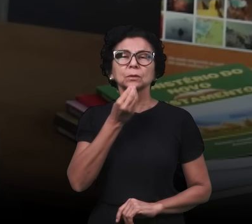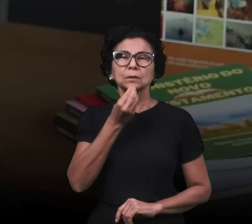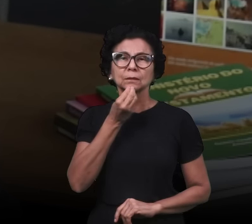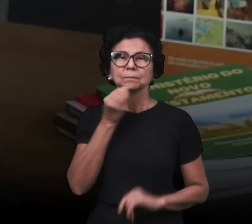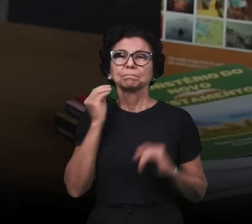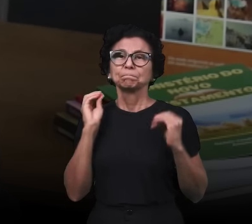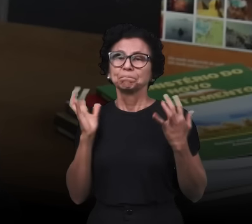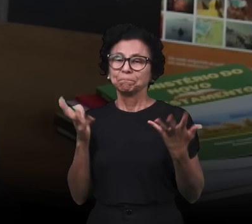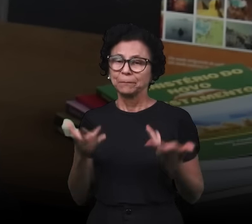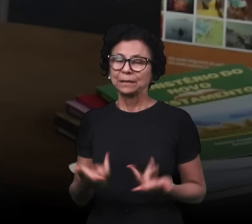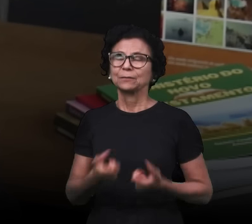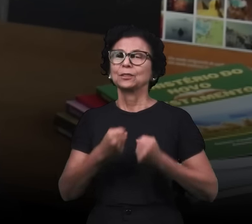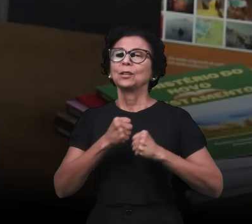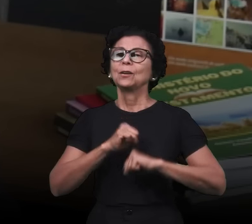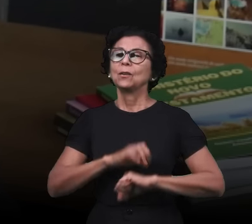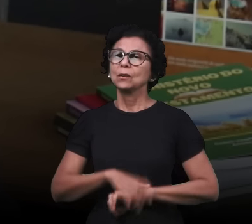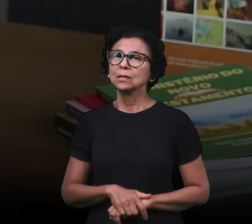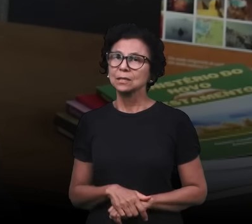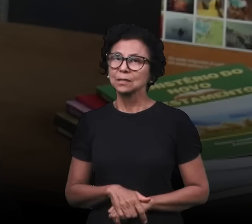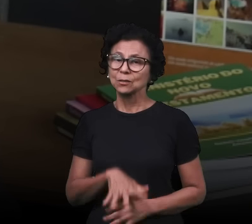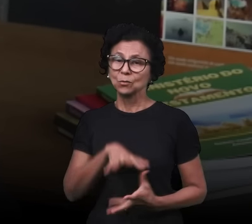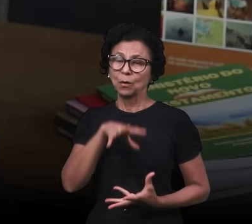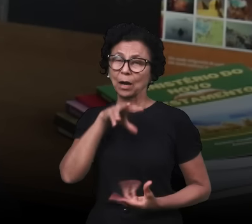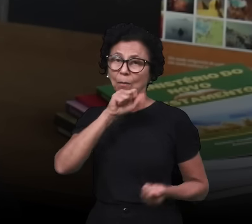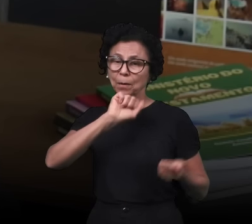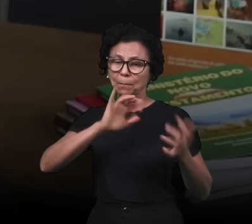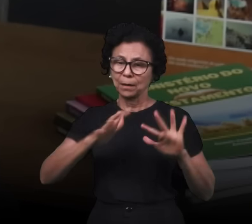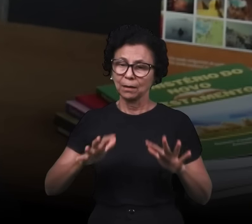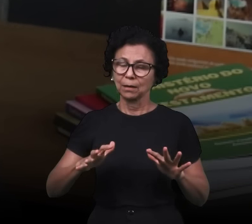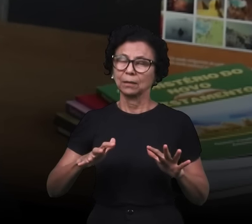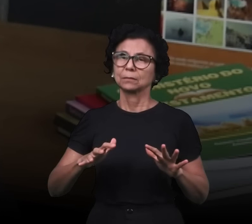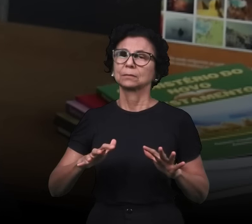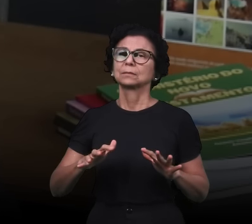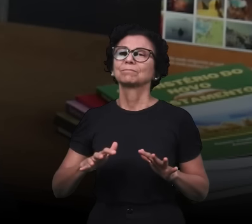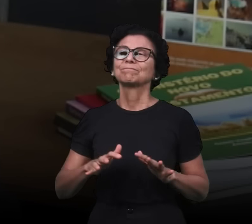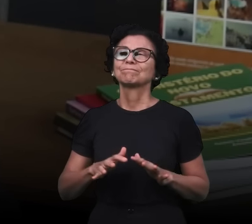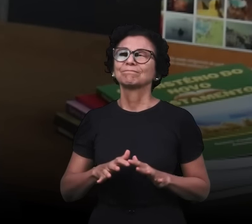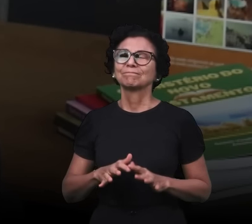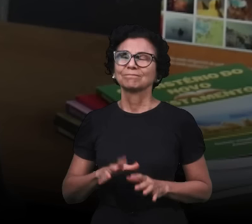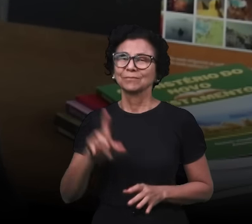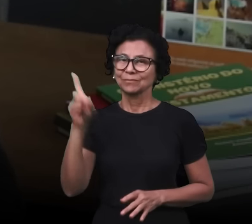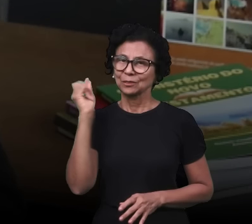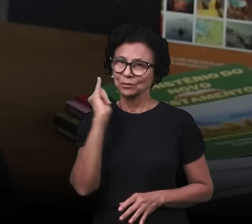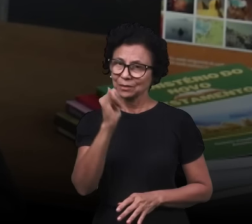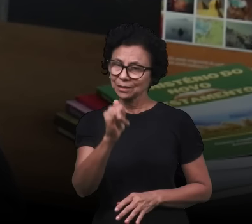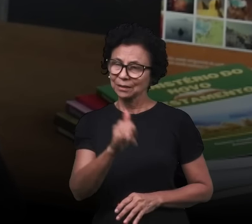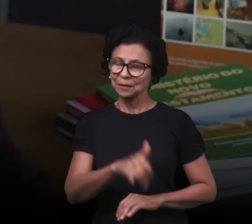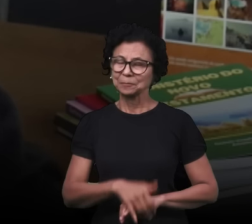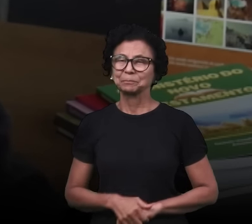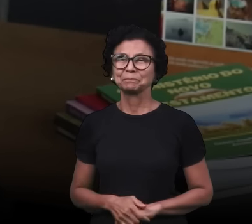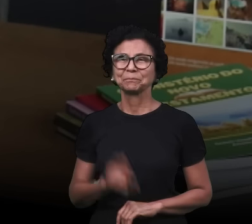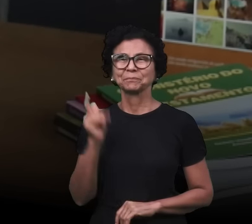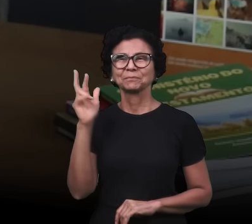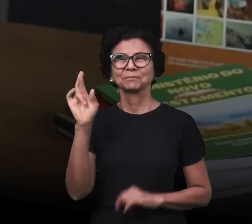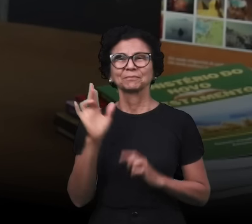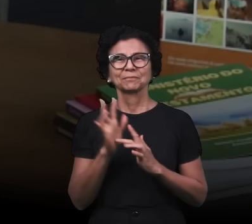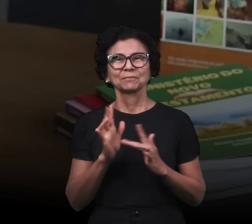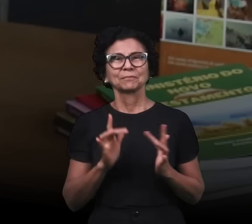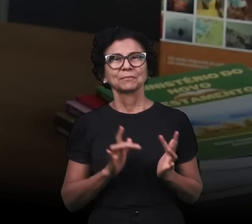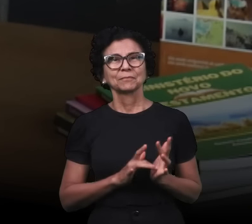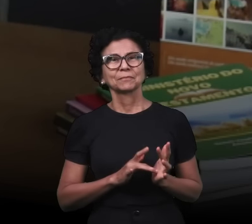maravilhosa de ter a sua alma estremecida. Sim. E ouvir a voz de Deus, né? A todos, a paz